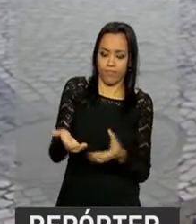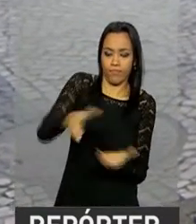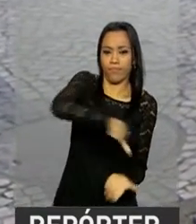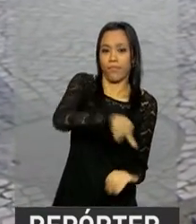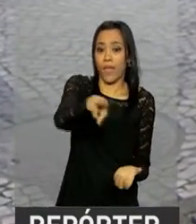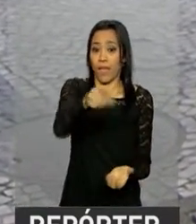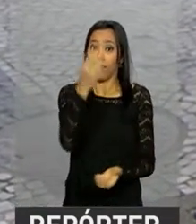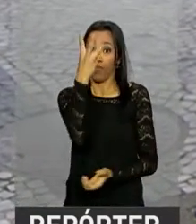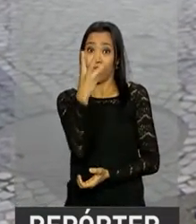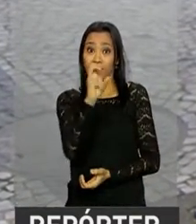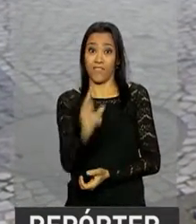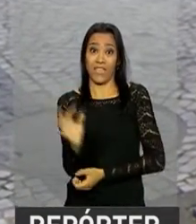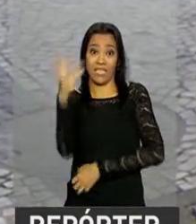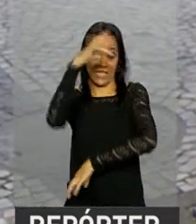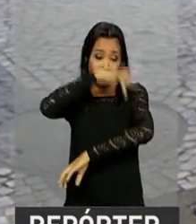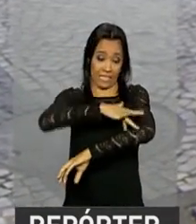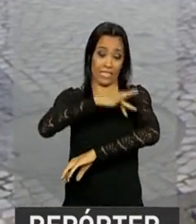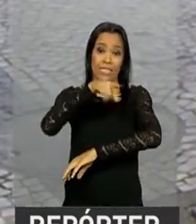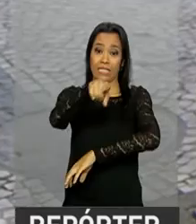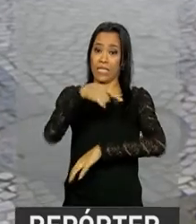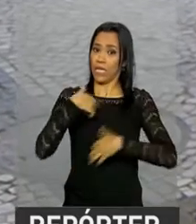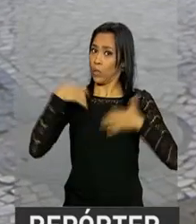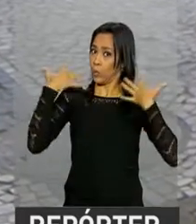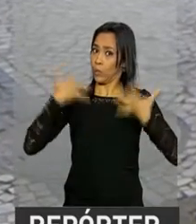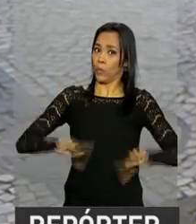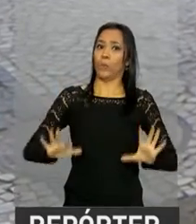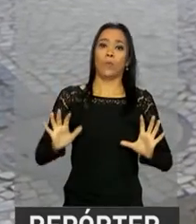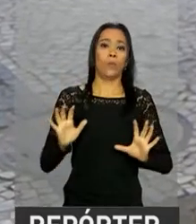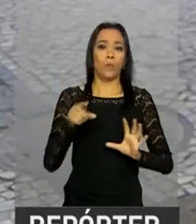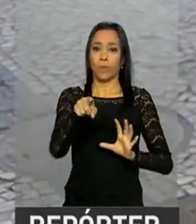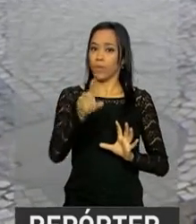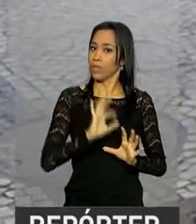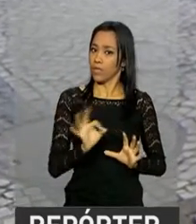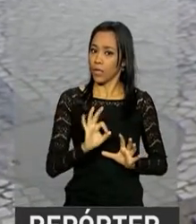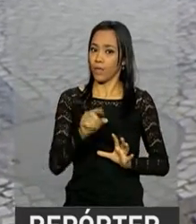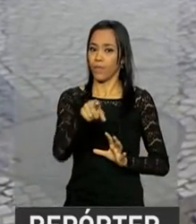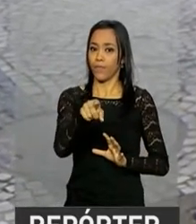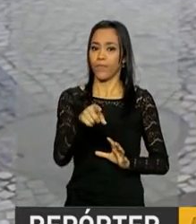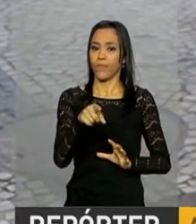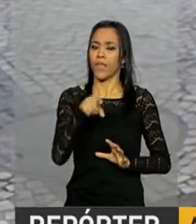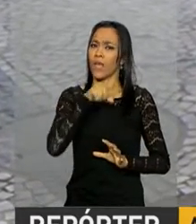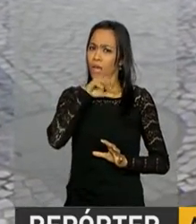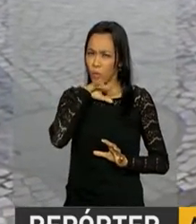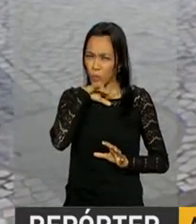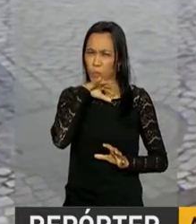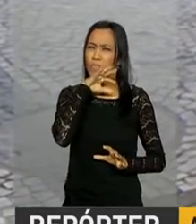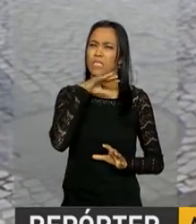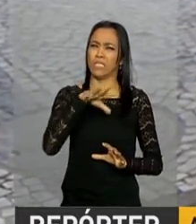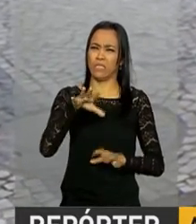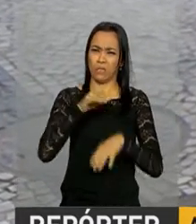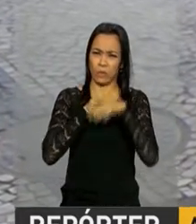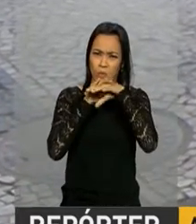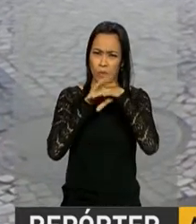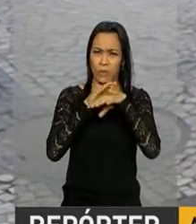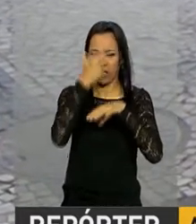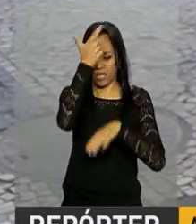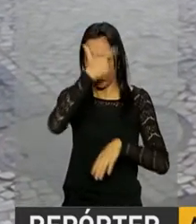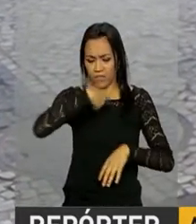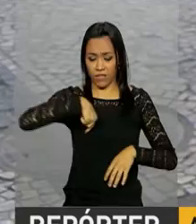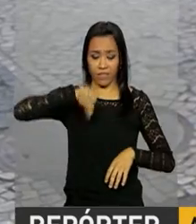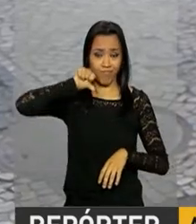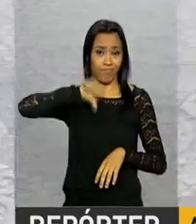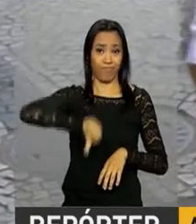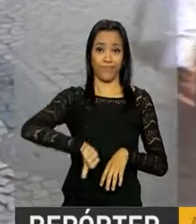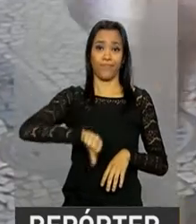dengue 3 vezes e promete que não vai mais dar chance para o mosquito. É bem severo, é bem ruim, né? Você fica mal,